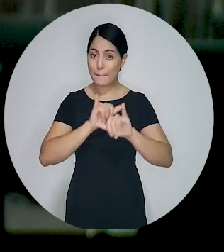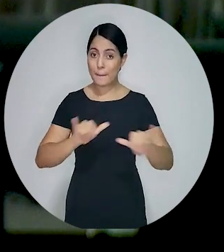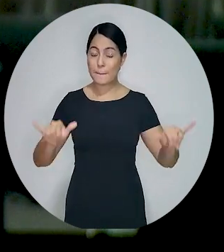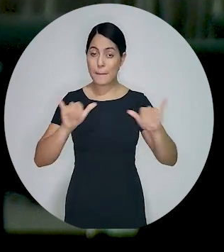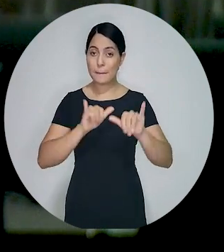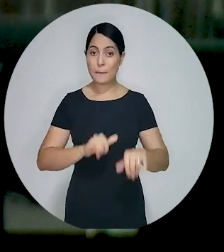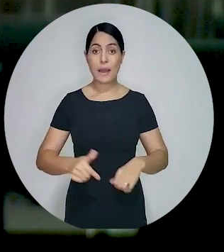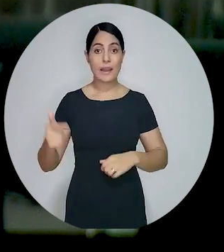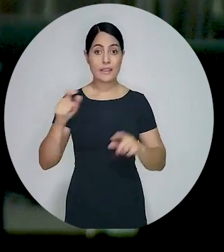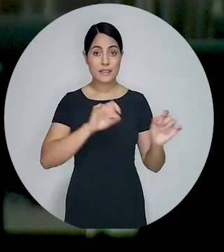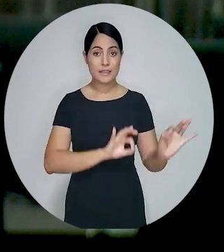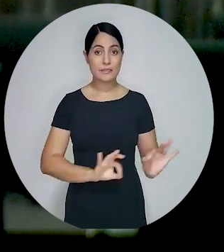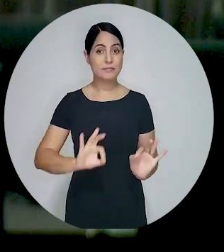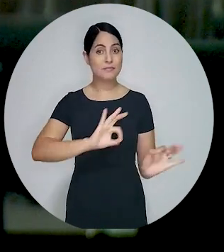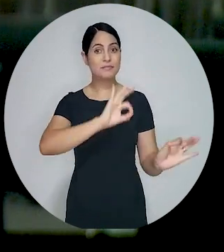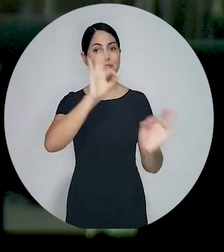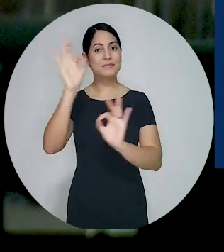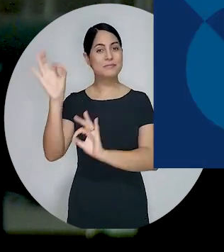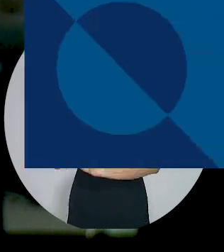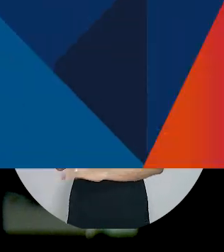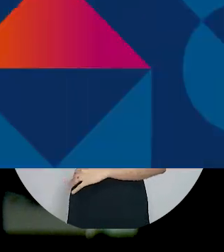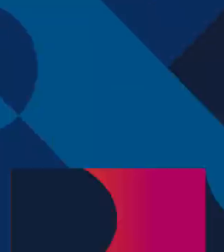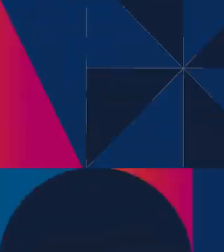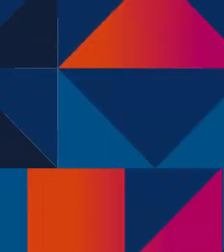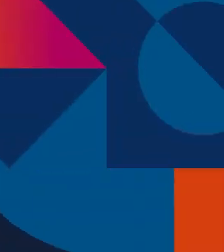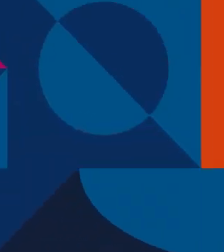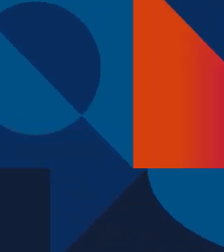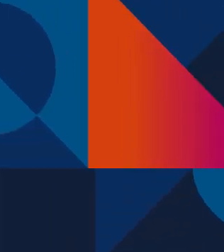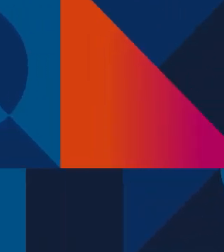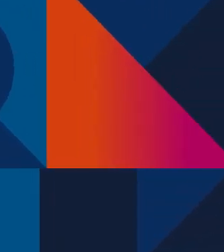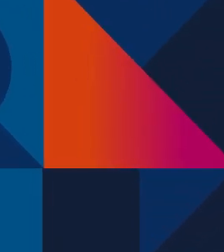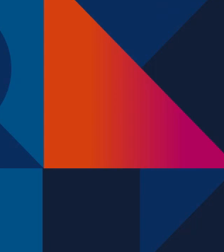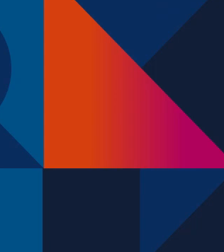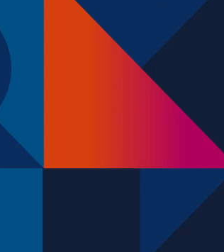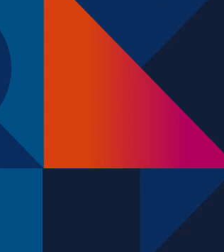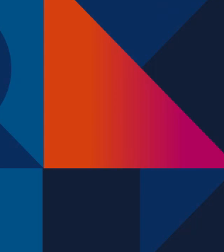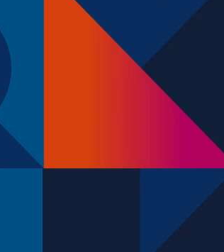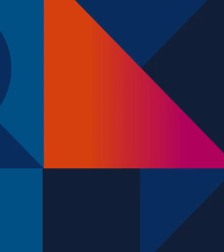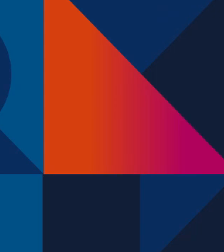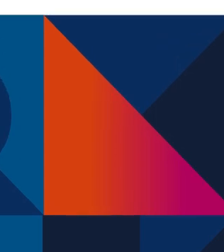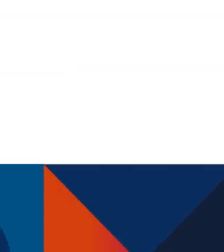segundo bloco não vai ser diferente. Fique com a gente!